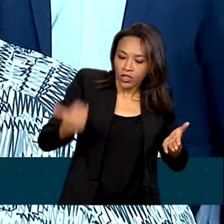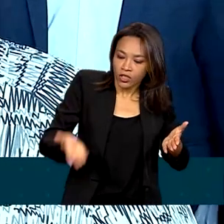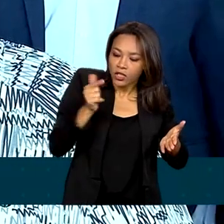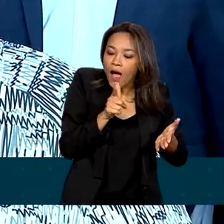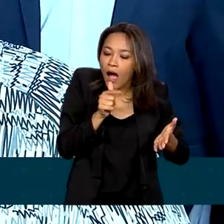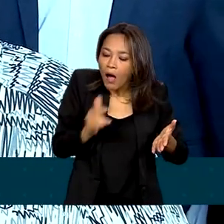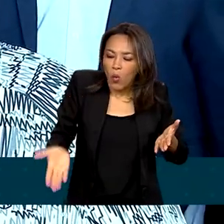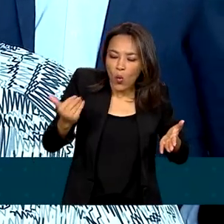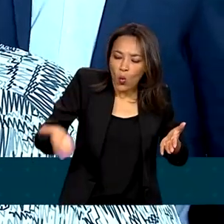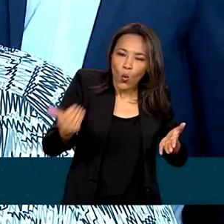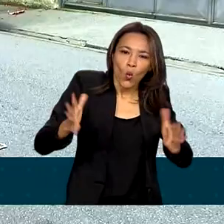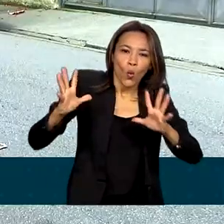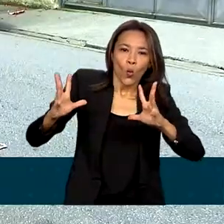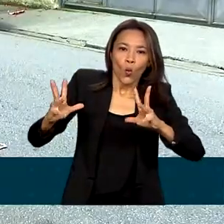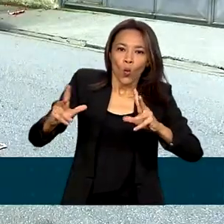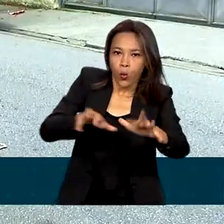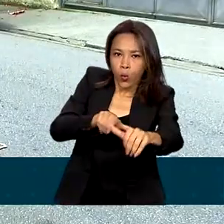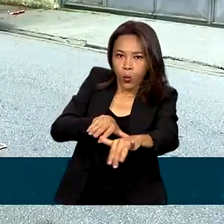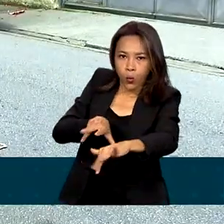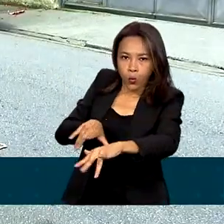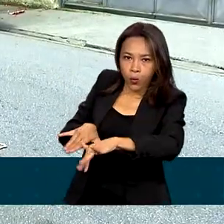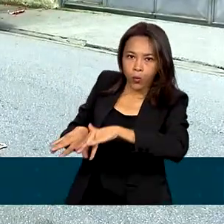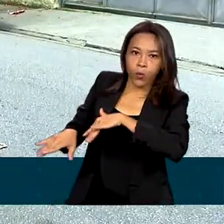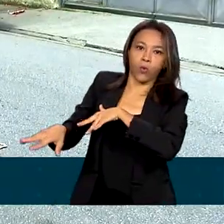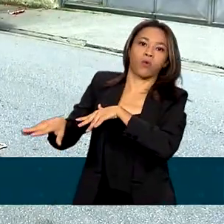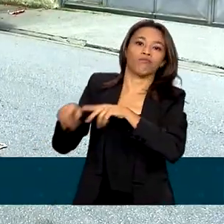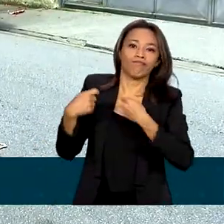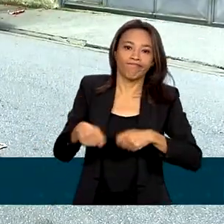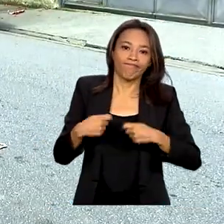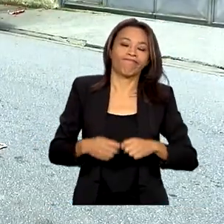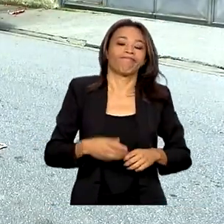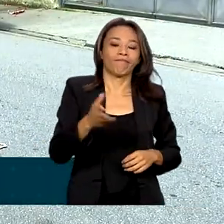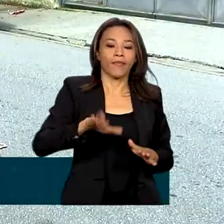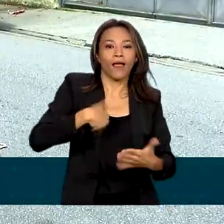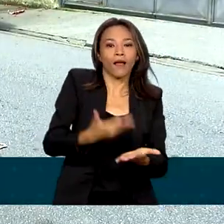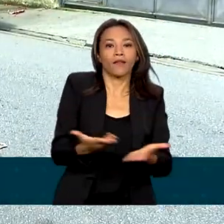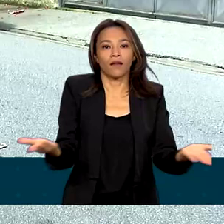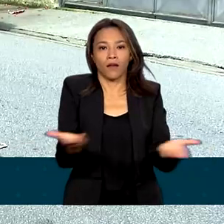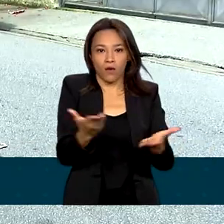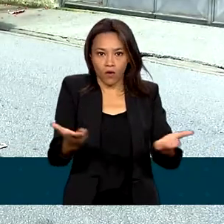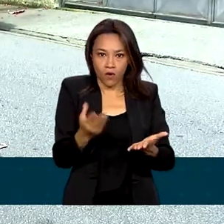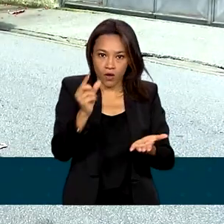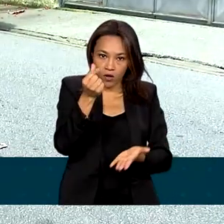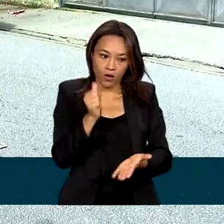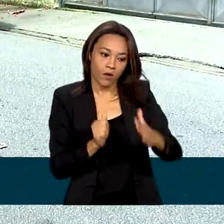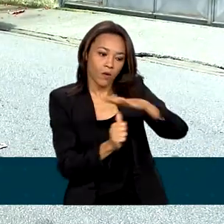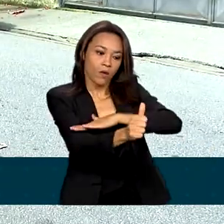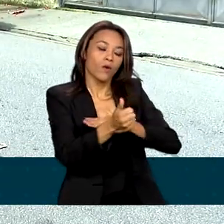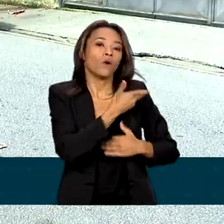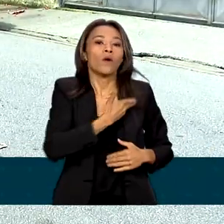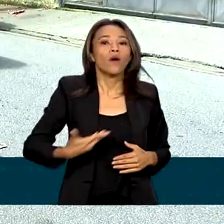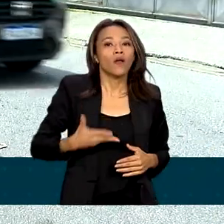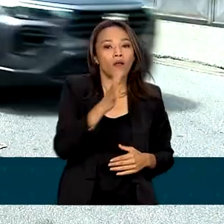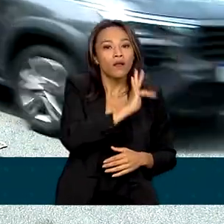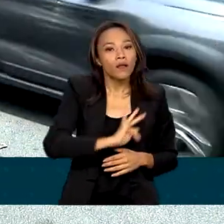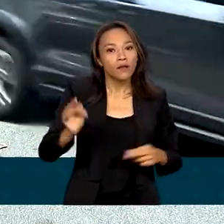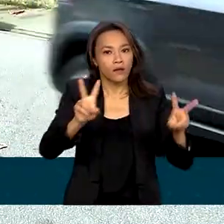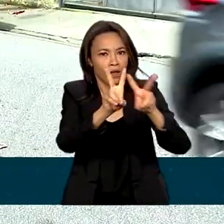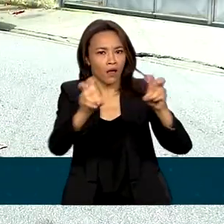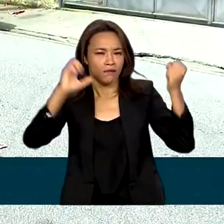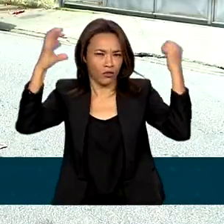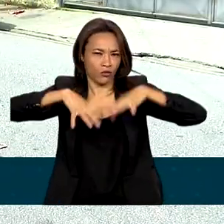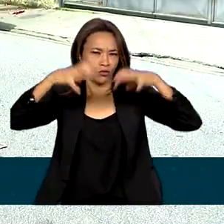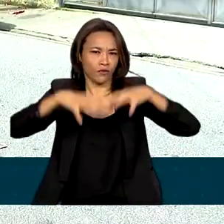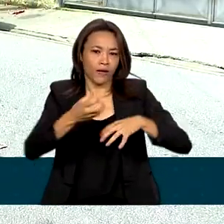ser feita pelos municípios até agora investimento do governo federal nas áreas atingidas pelas chuvas foi